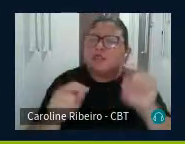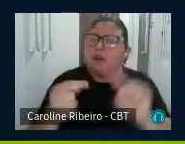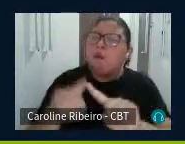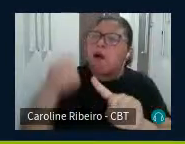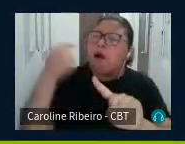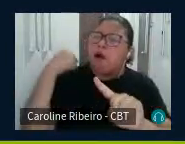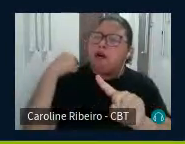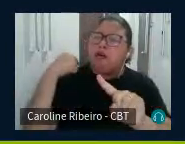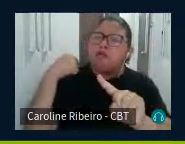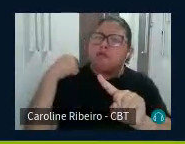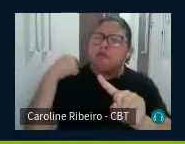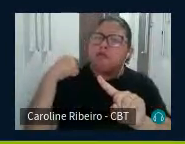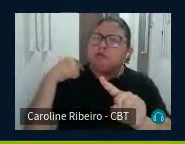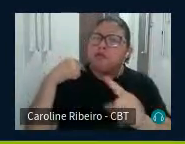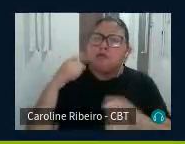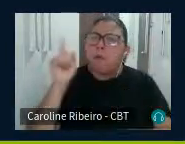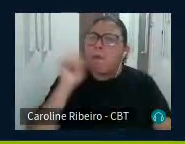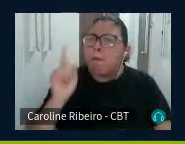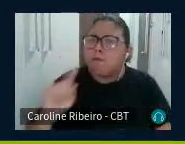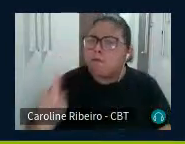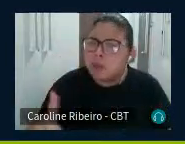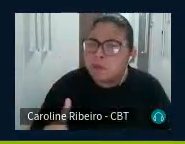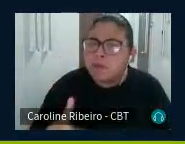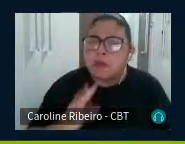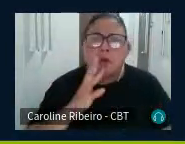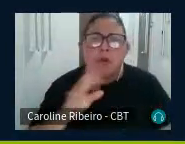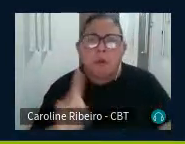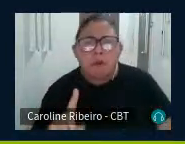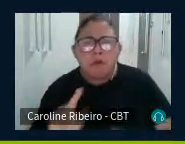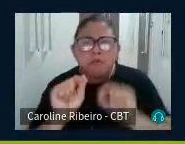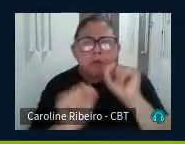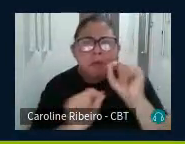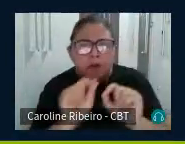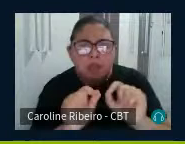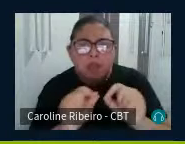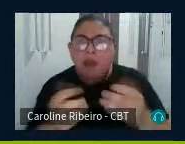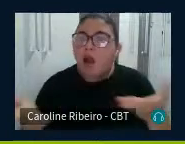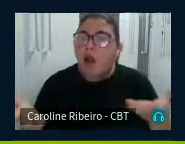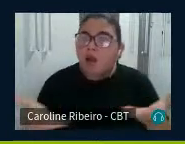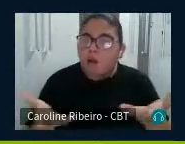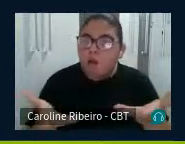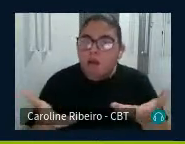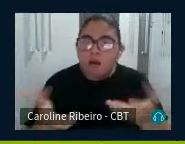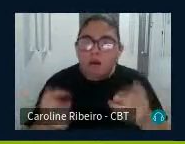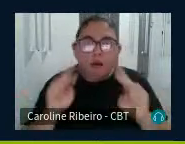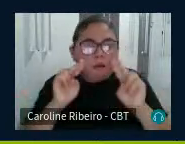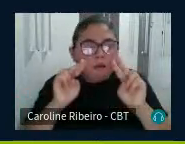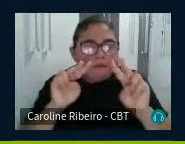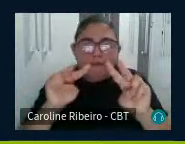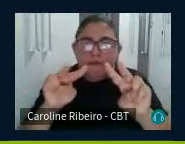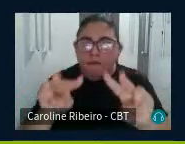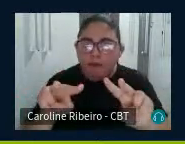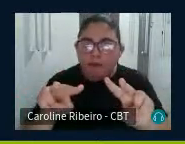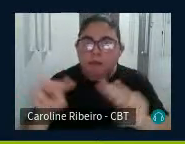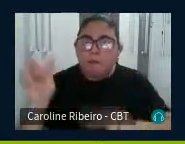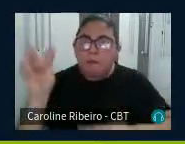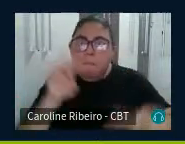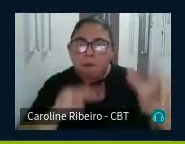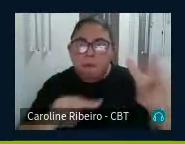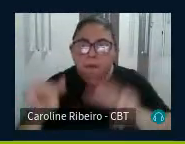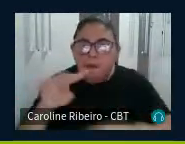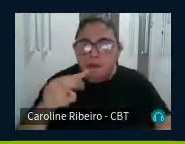ouvia falar, que ninguém conhecia, e que agora ele está aí no mercado de trabalho, ele está ali atuando